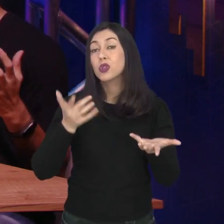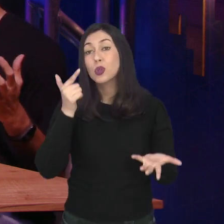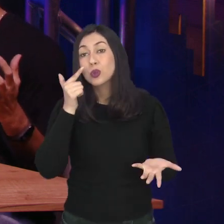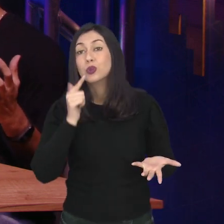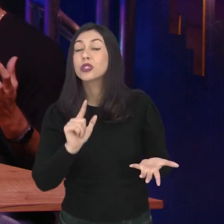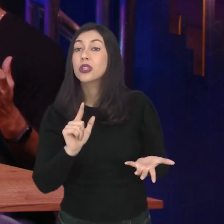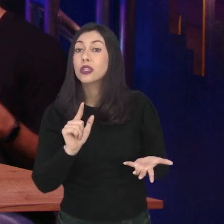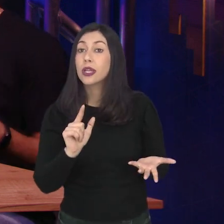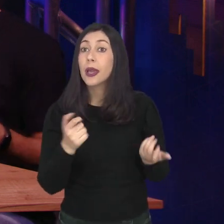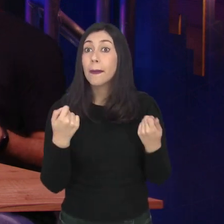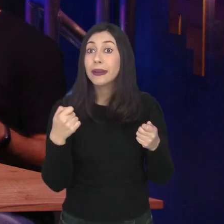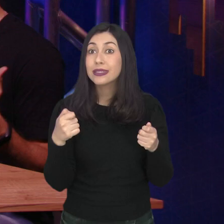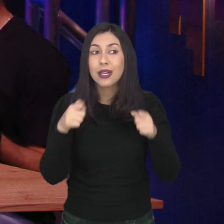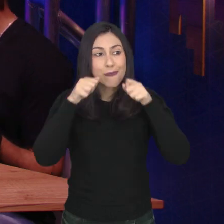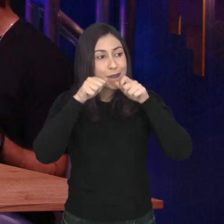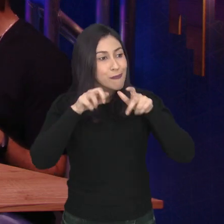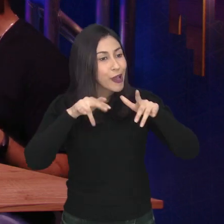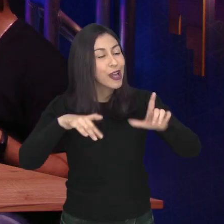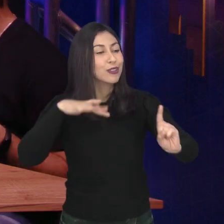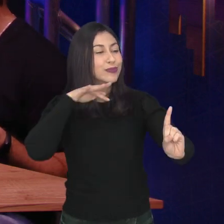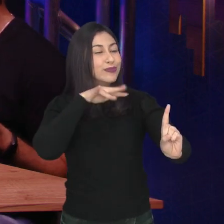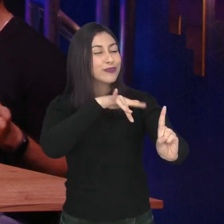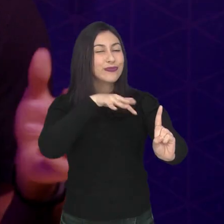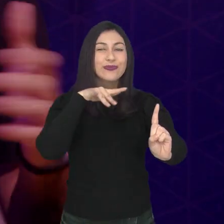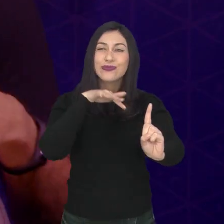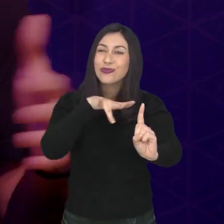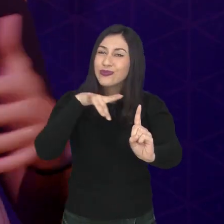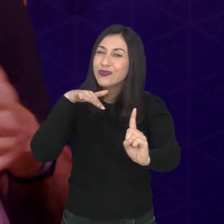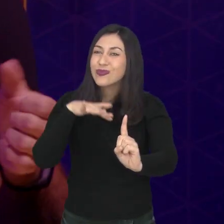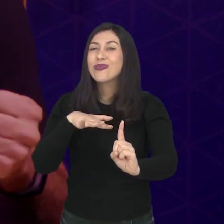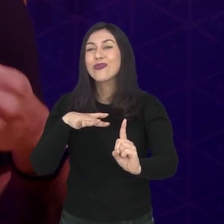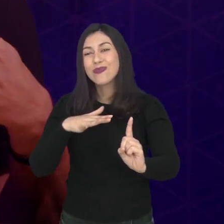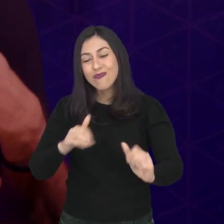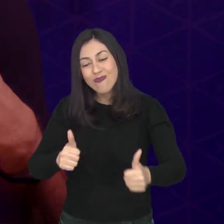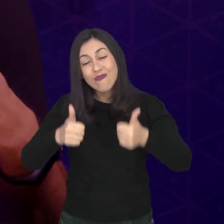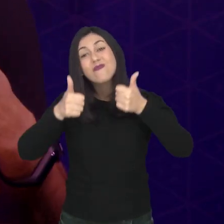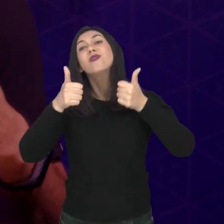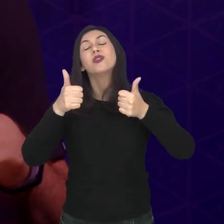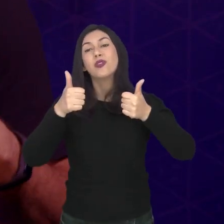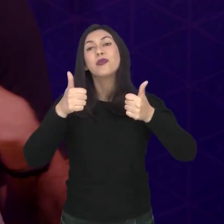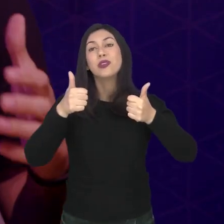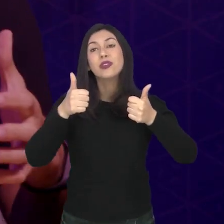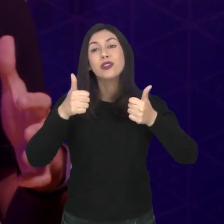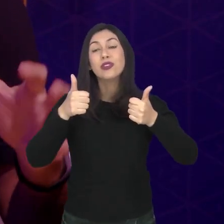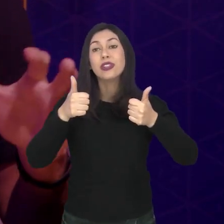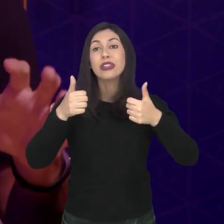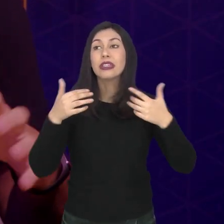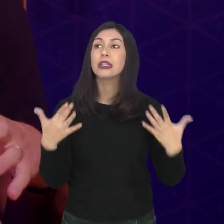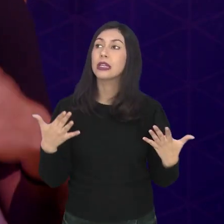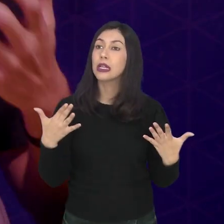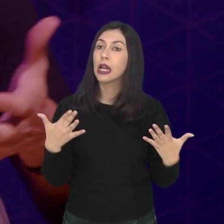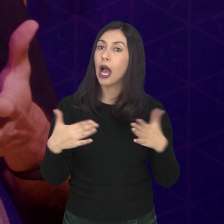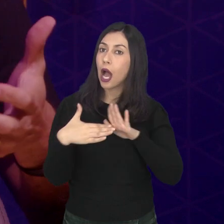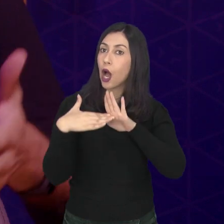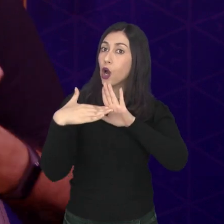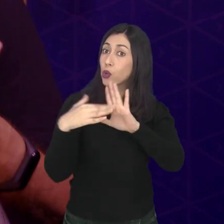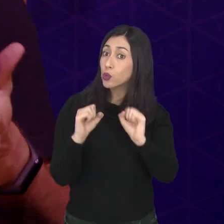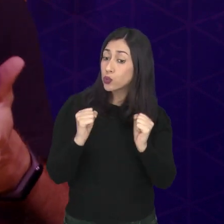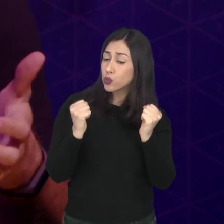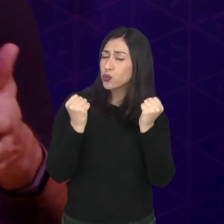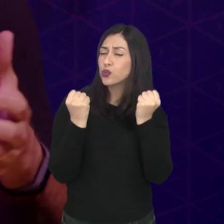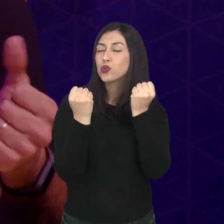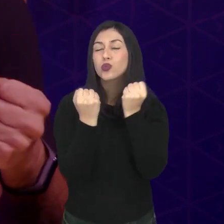que ele contamine positivamente, né? O ambiente, né? Para que tenha ele seja um